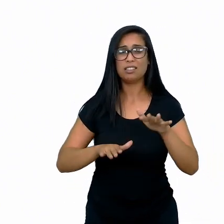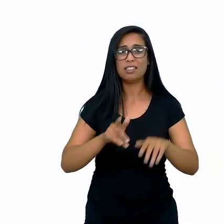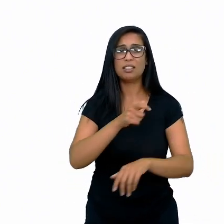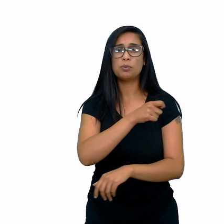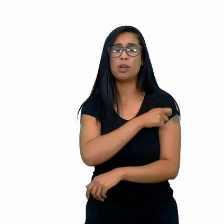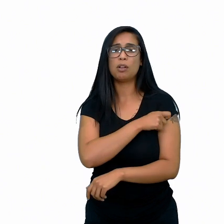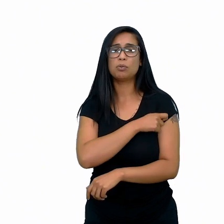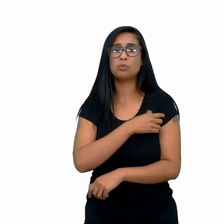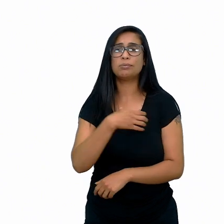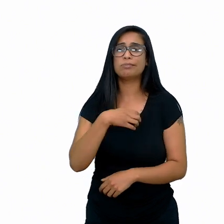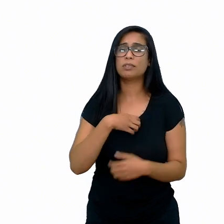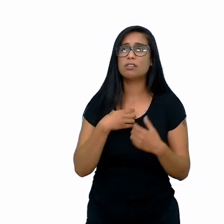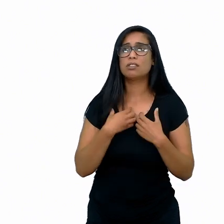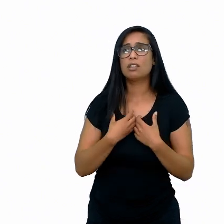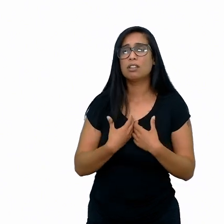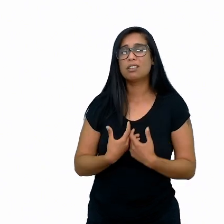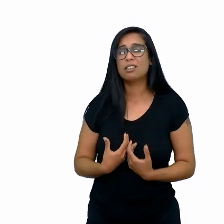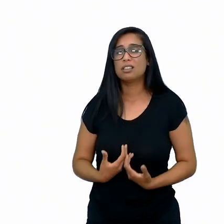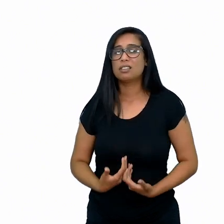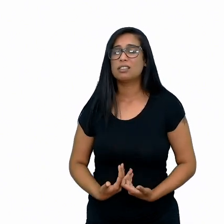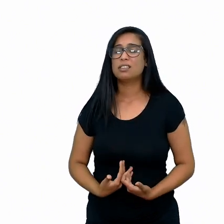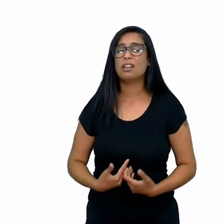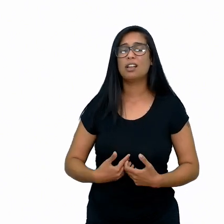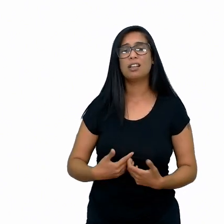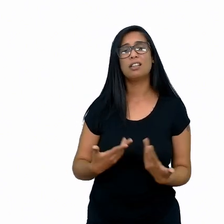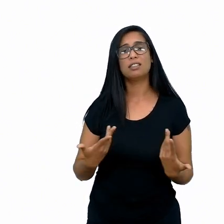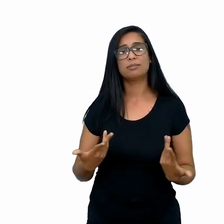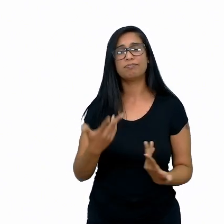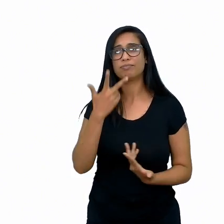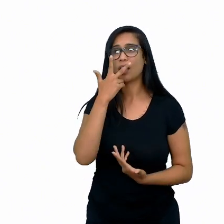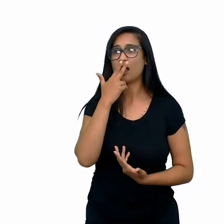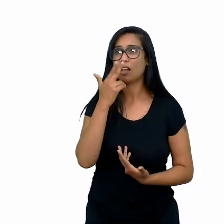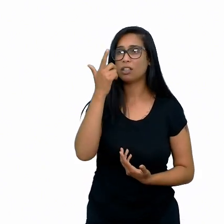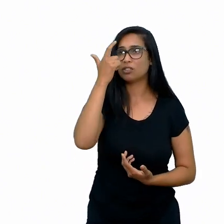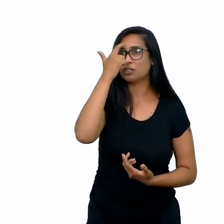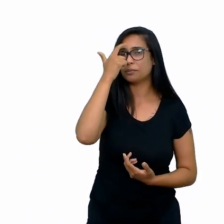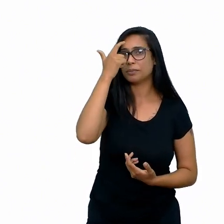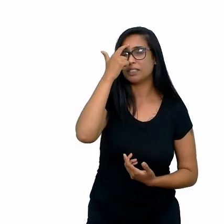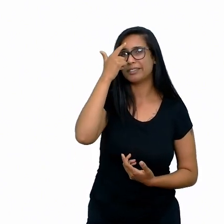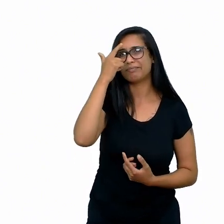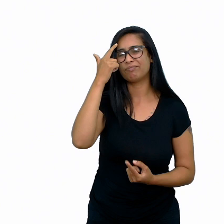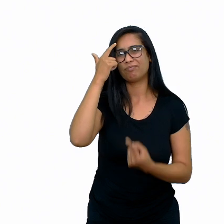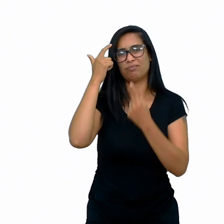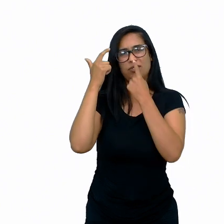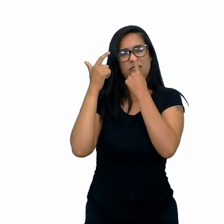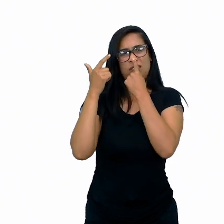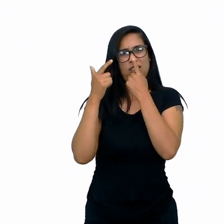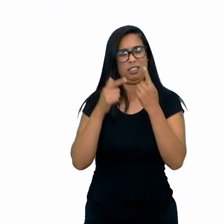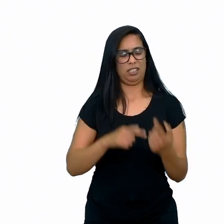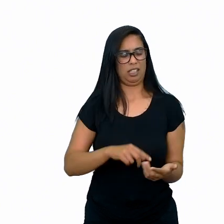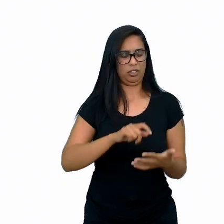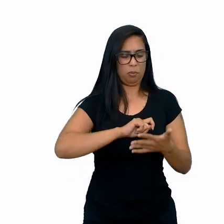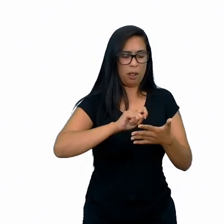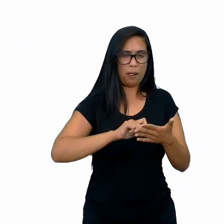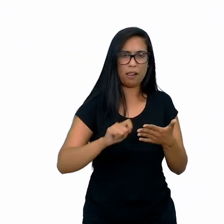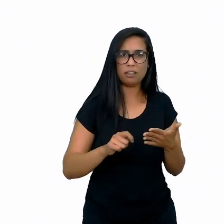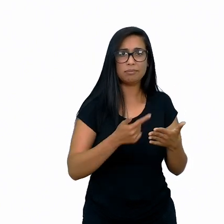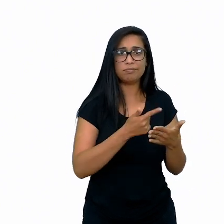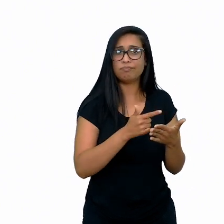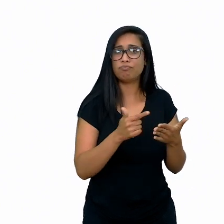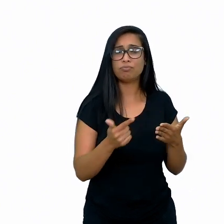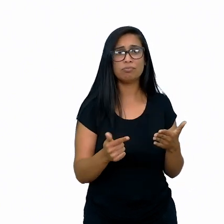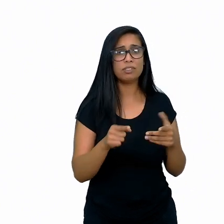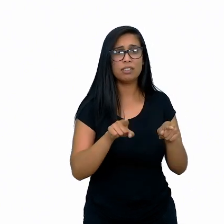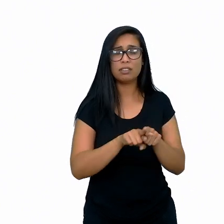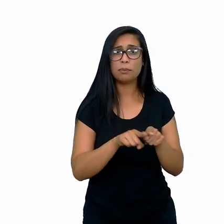crianças, que se sentem retraídas ou ainda não aptas a escreverem. Então, eu costumo